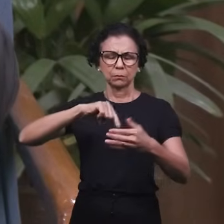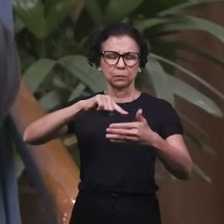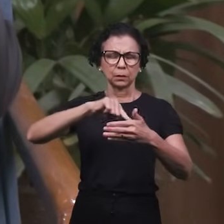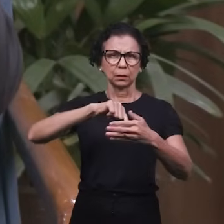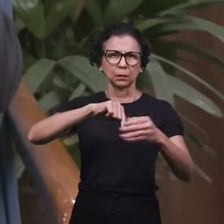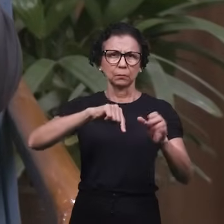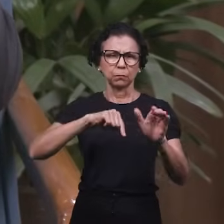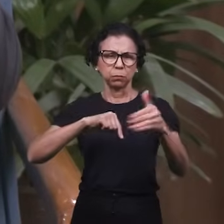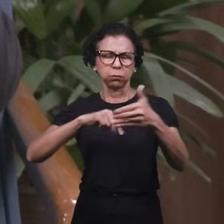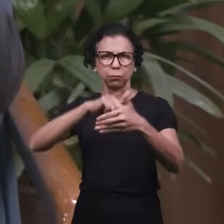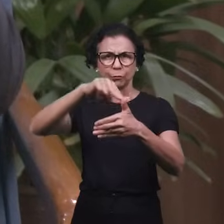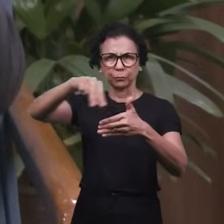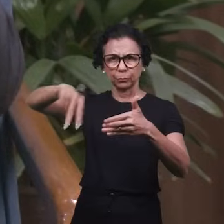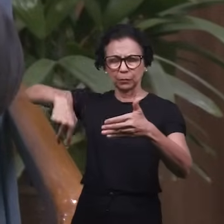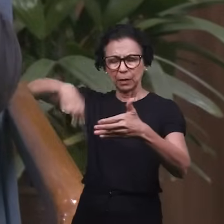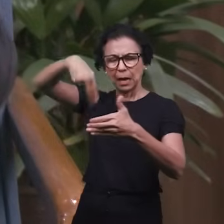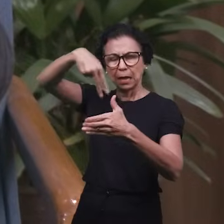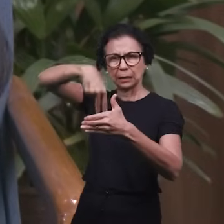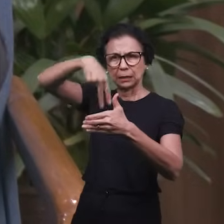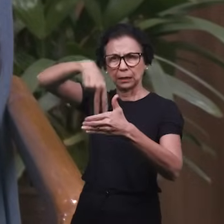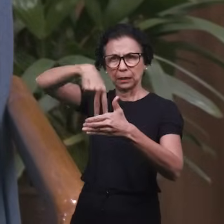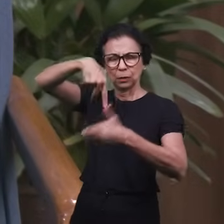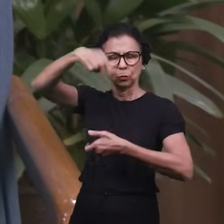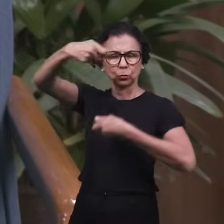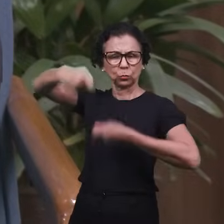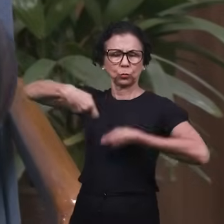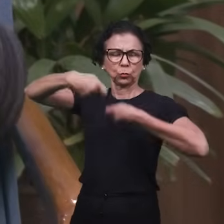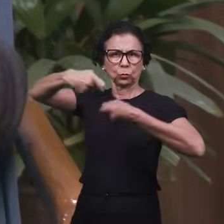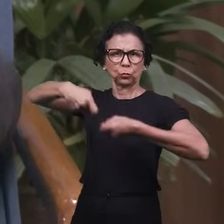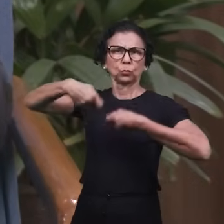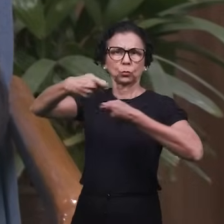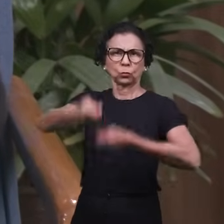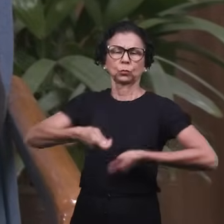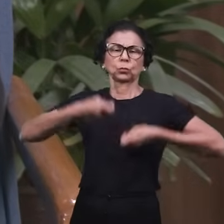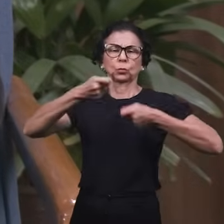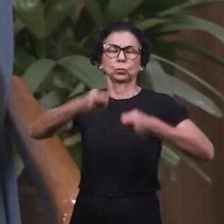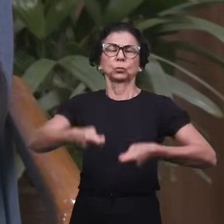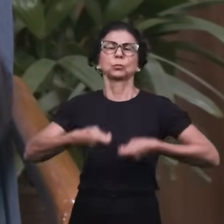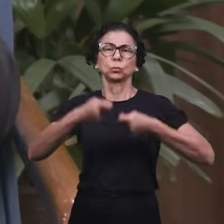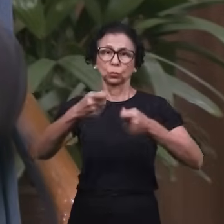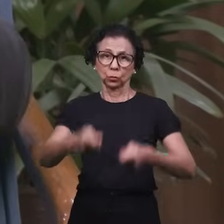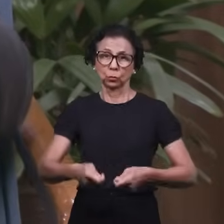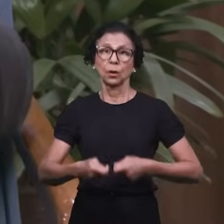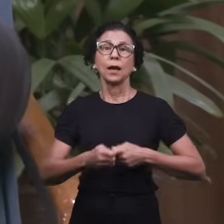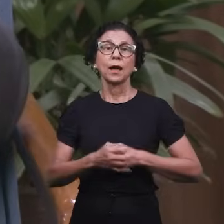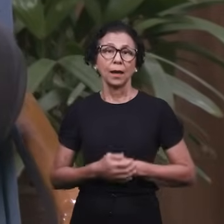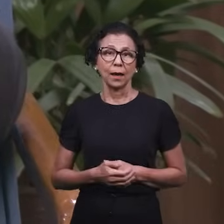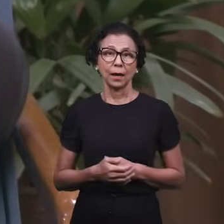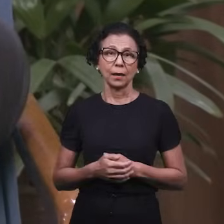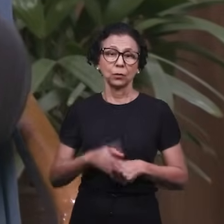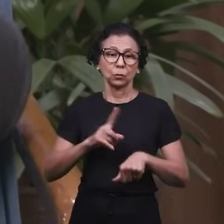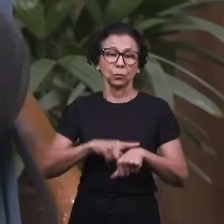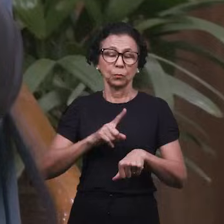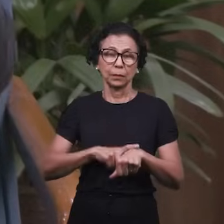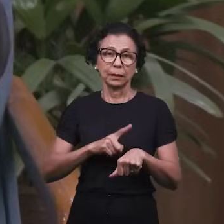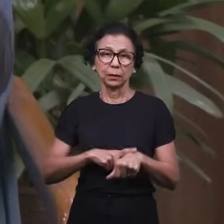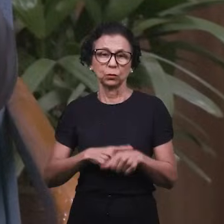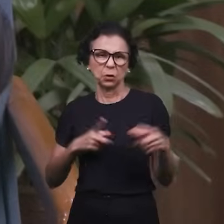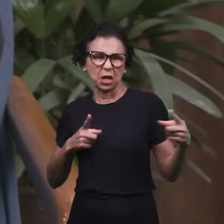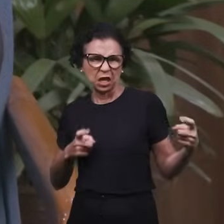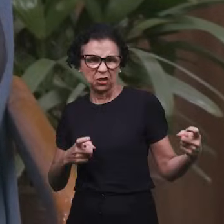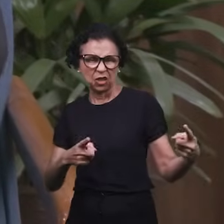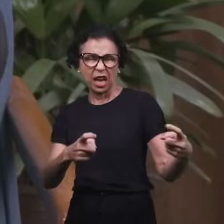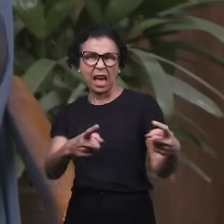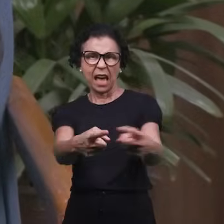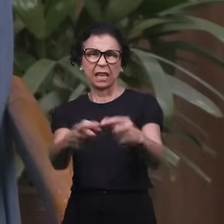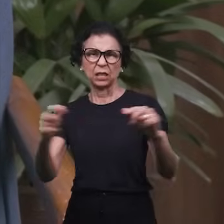carros porque eram equipamentos que traziam uma proteção maior na guerra. Eles não tinham que fazer um enfrentamento